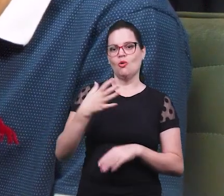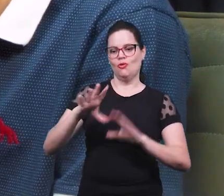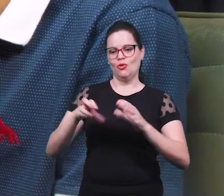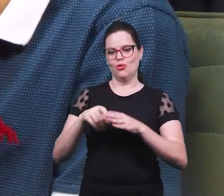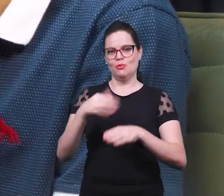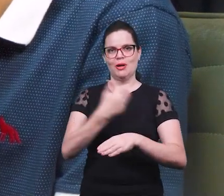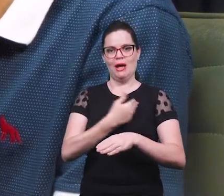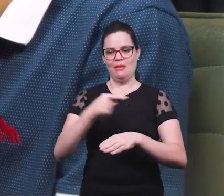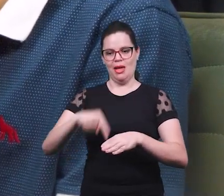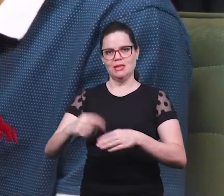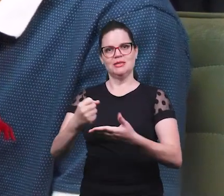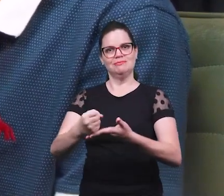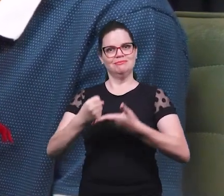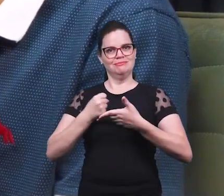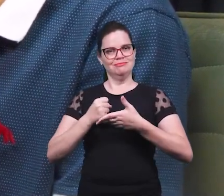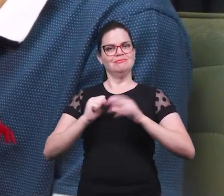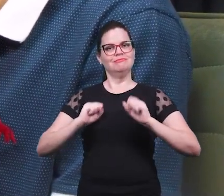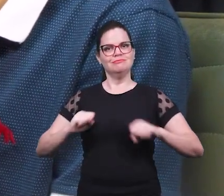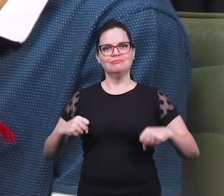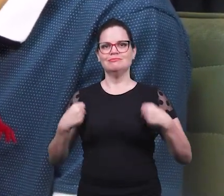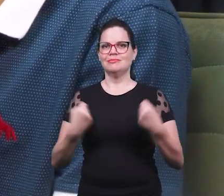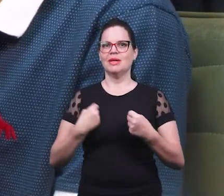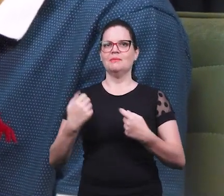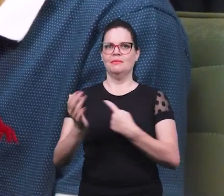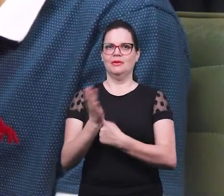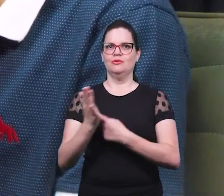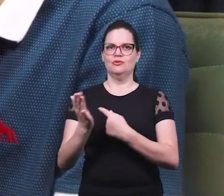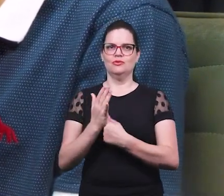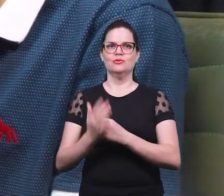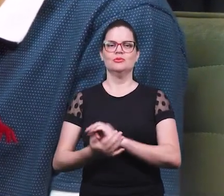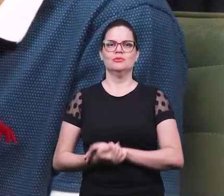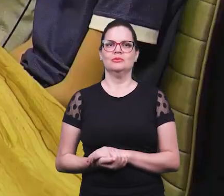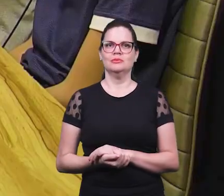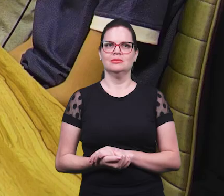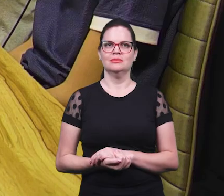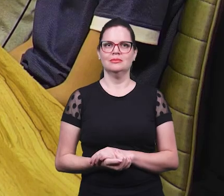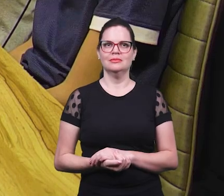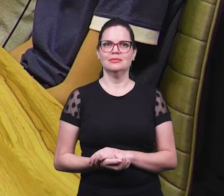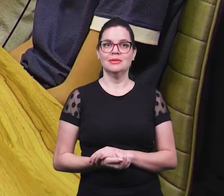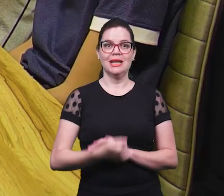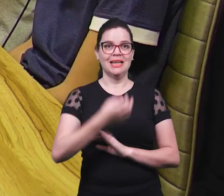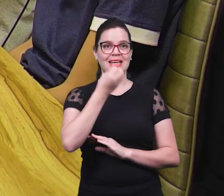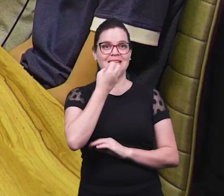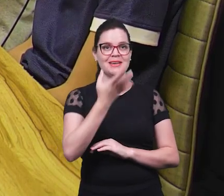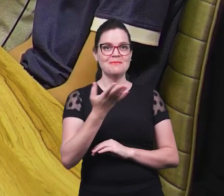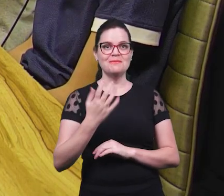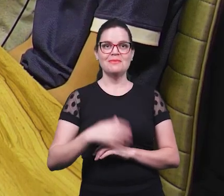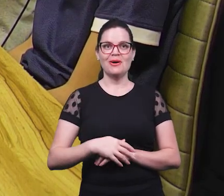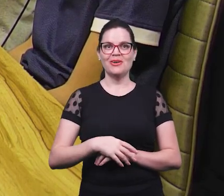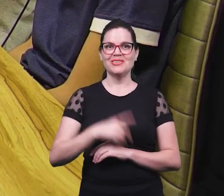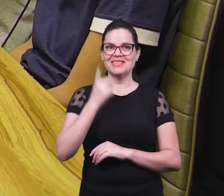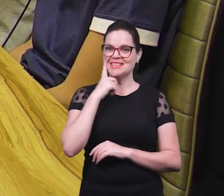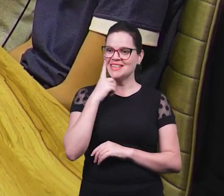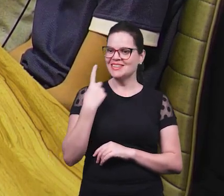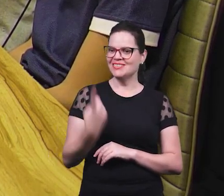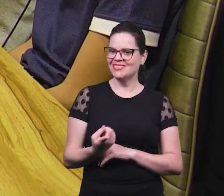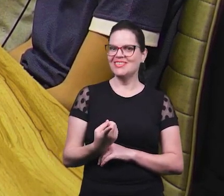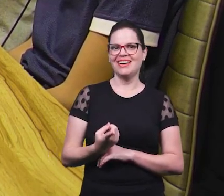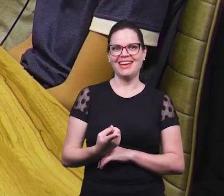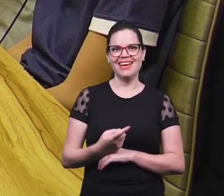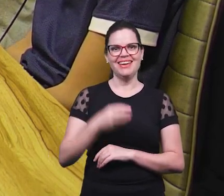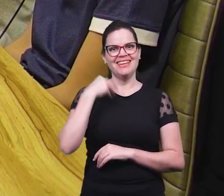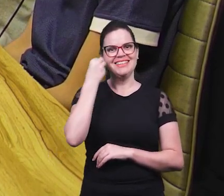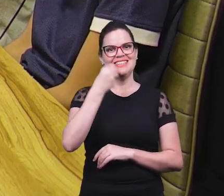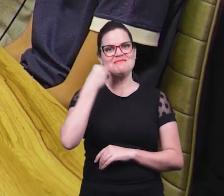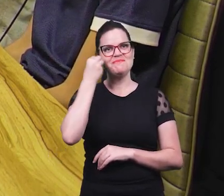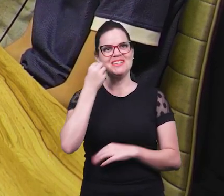grupo que me fortaleceu e me ajudou. Quanto ensinamento, né, Jaque? Menina! O Senhor tem um propósito em